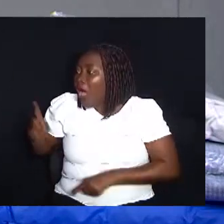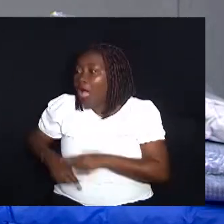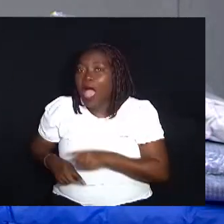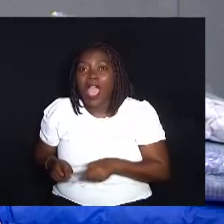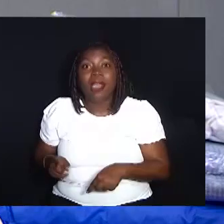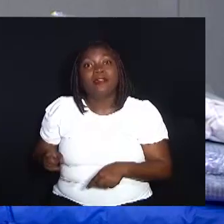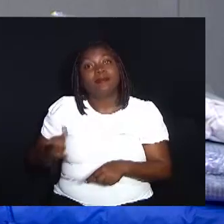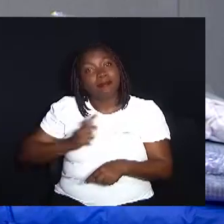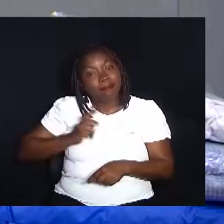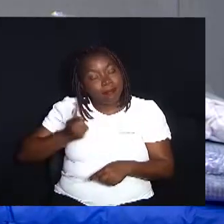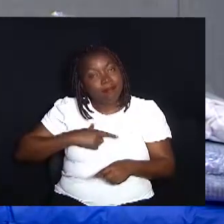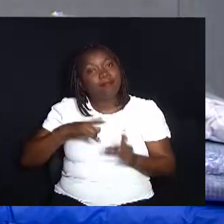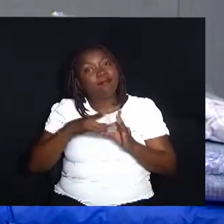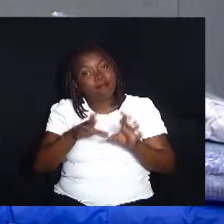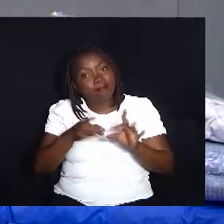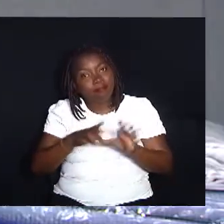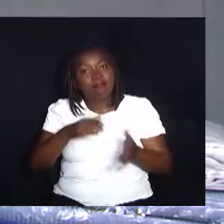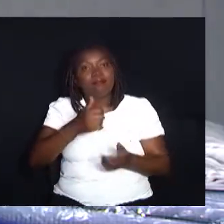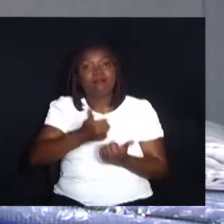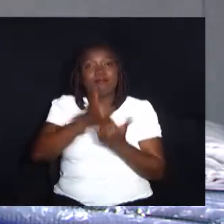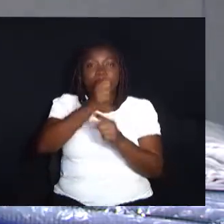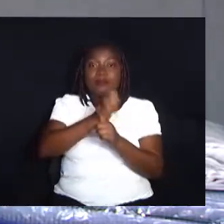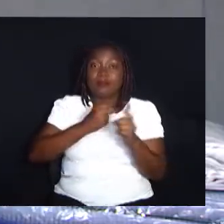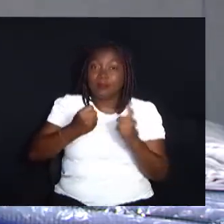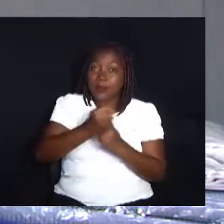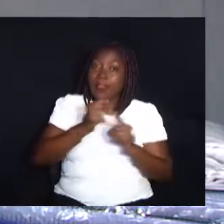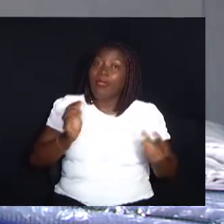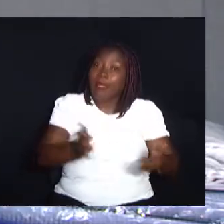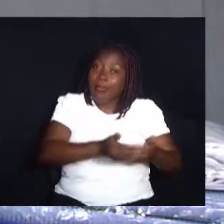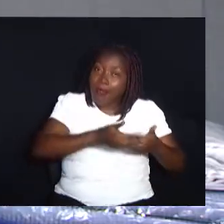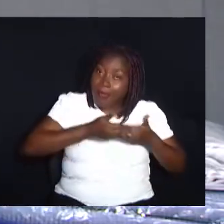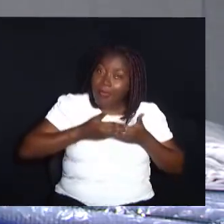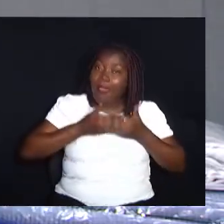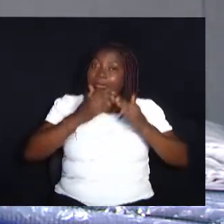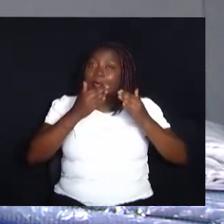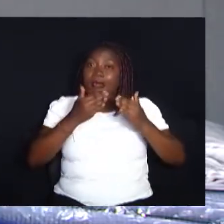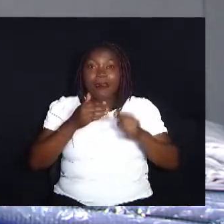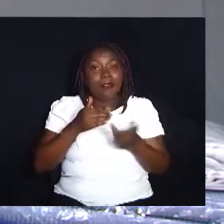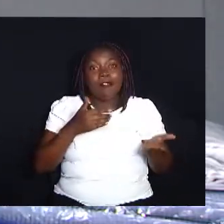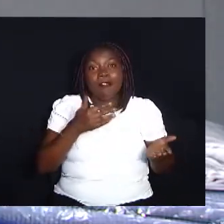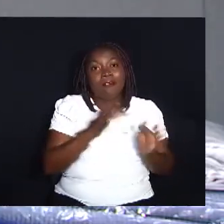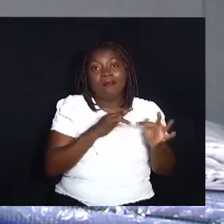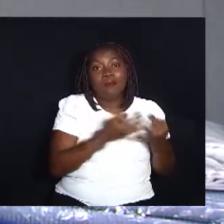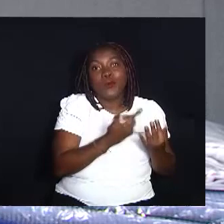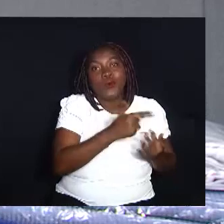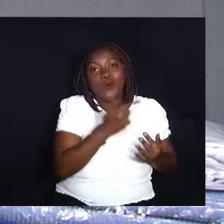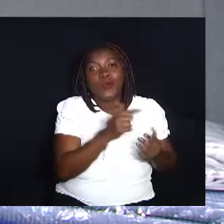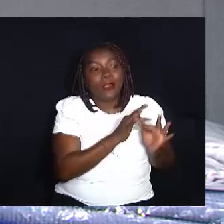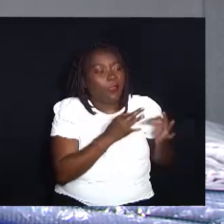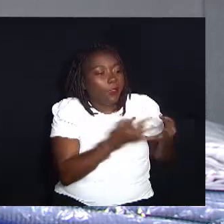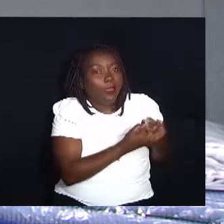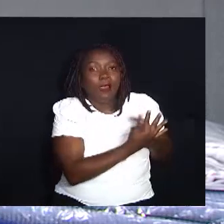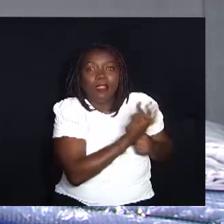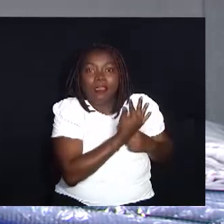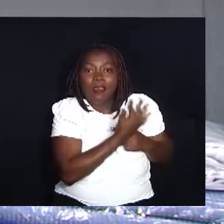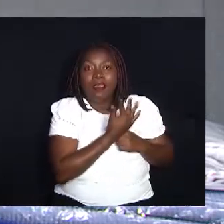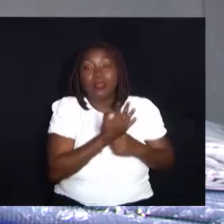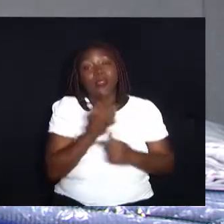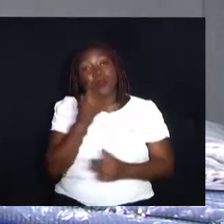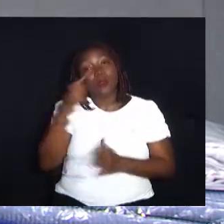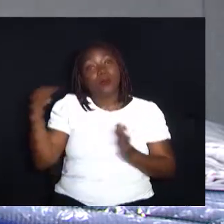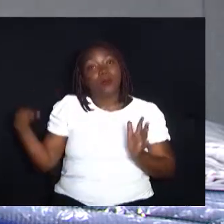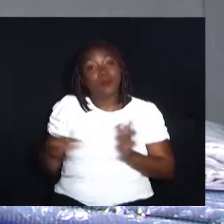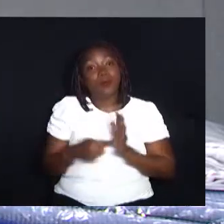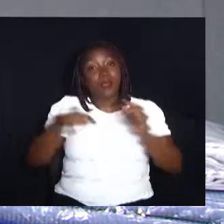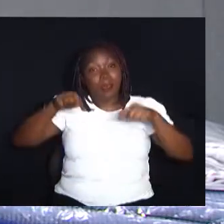ou não tem como recuperar os bens que ali estão Nós também temos disponibilizado na assistência social o abrigamento caso aquelas famílias não tenham nenhum